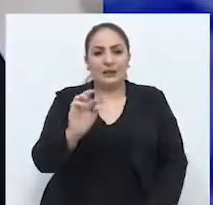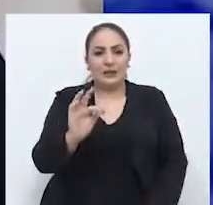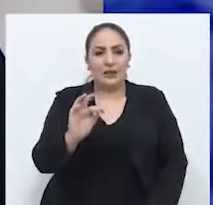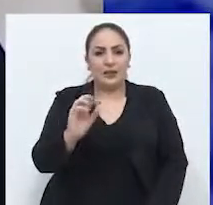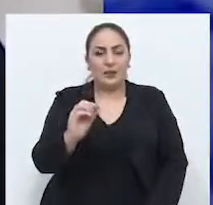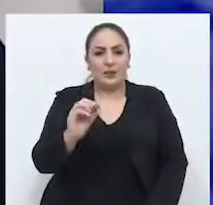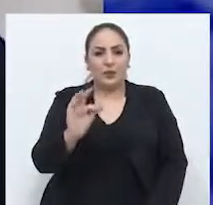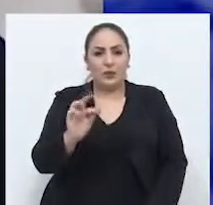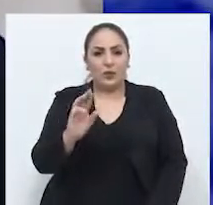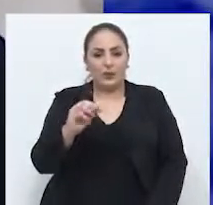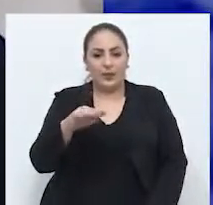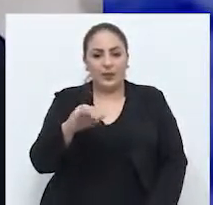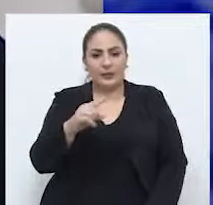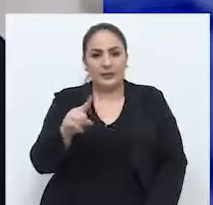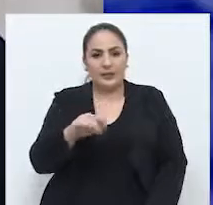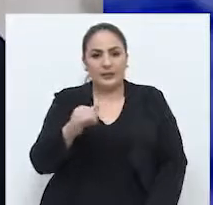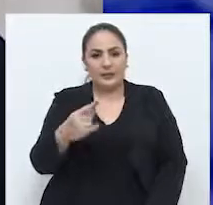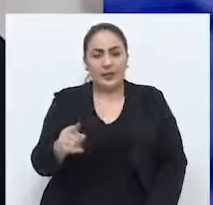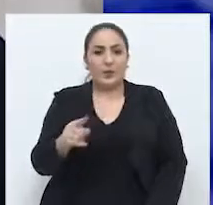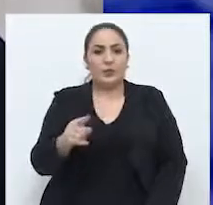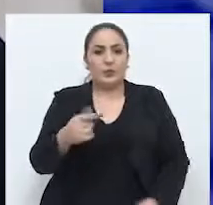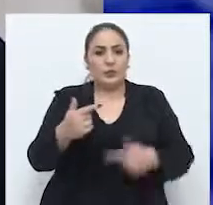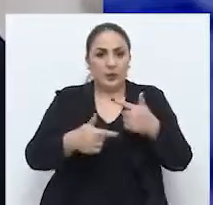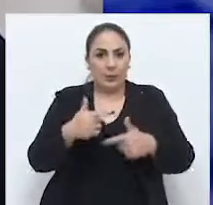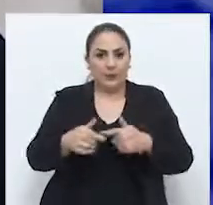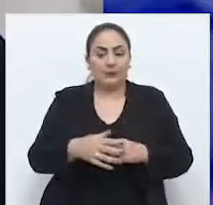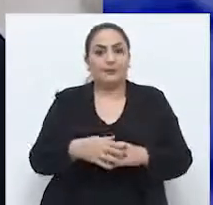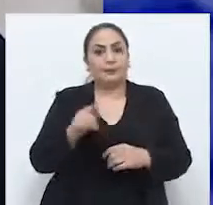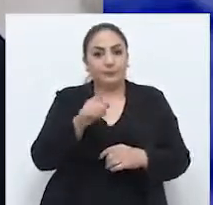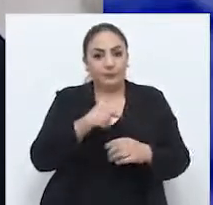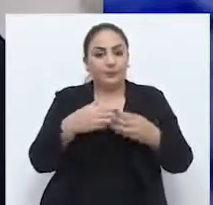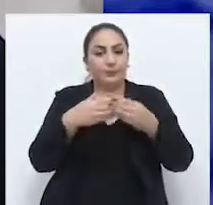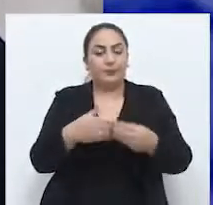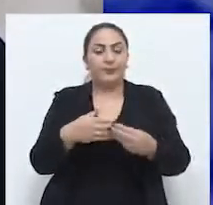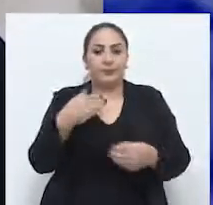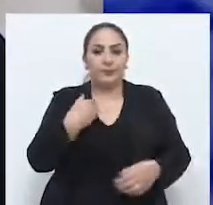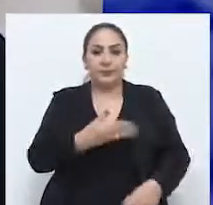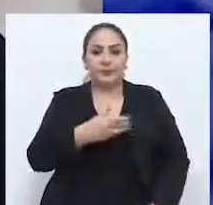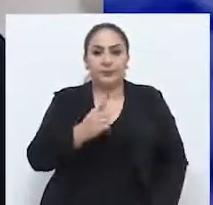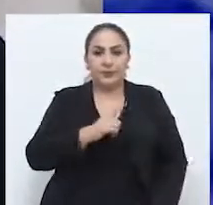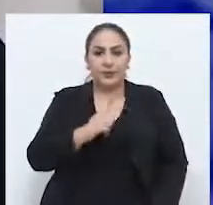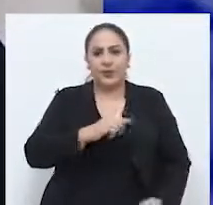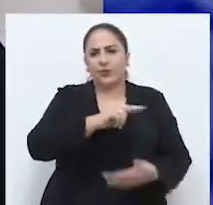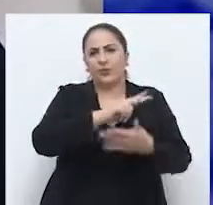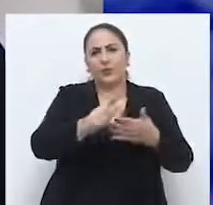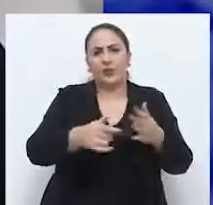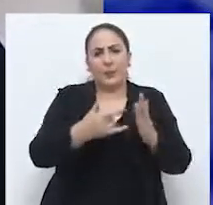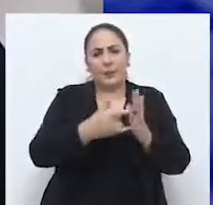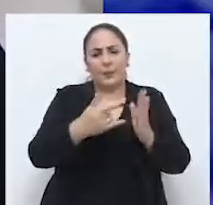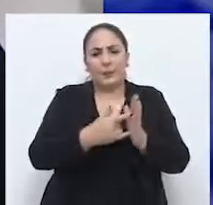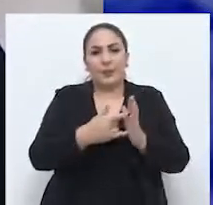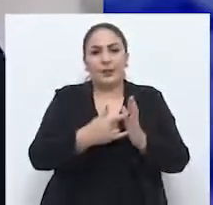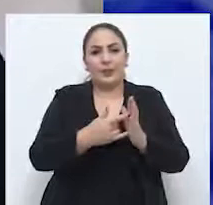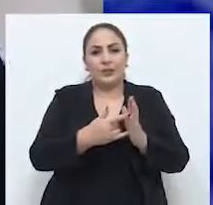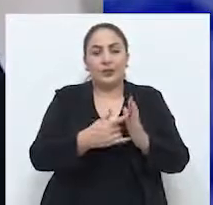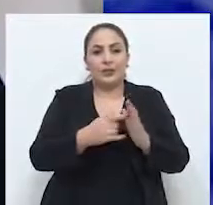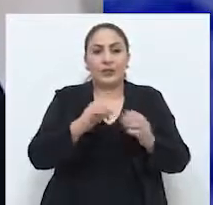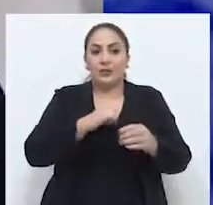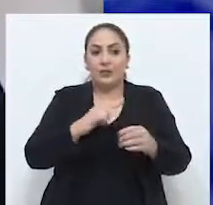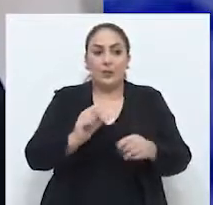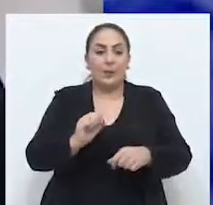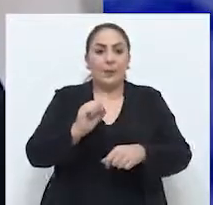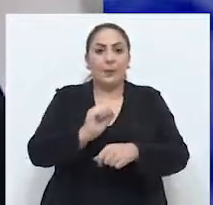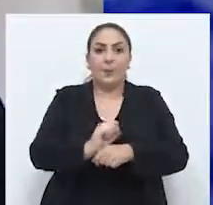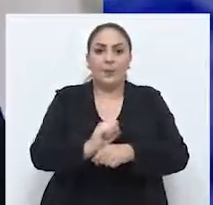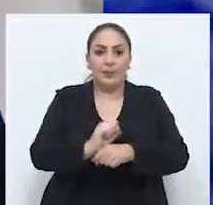trabalho. Vocês também puderam acompanhar que nós tivemos o break dos aplicativos, ou seja, uma